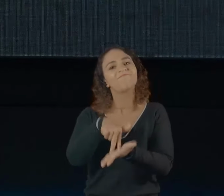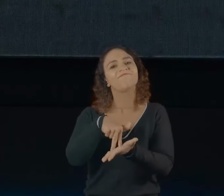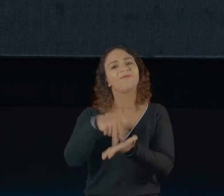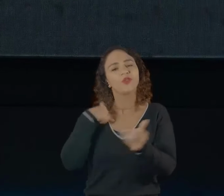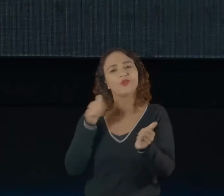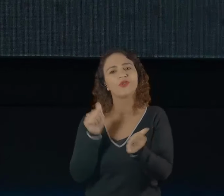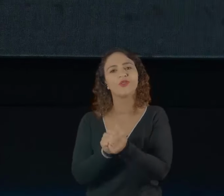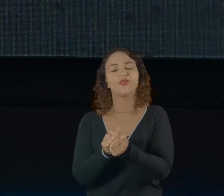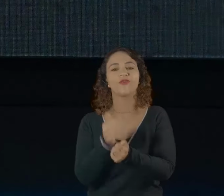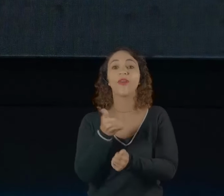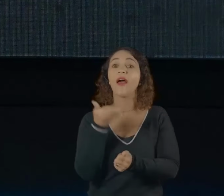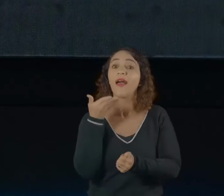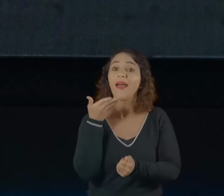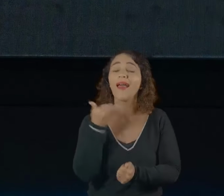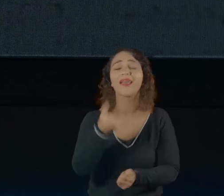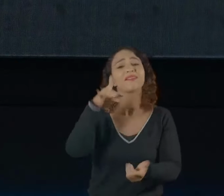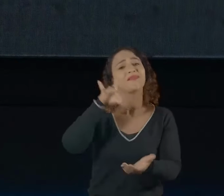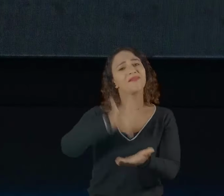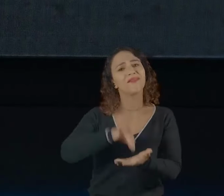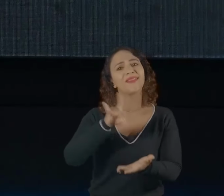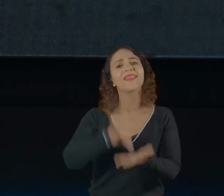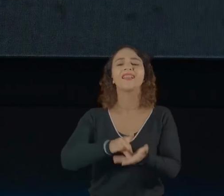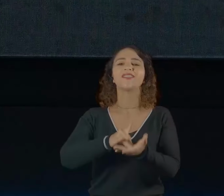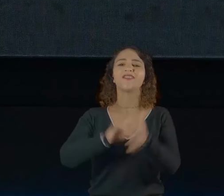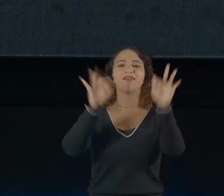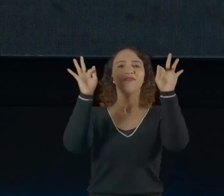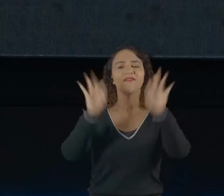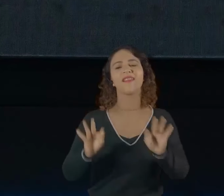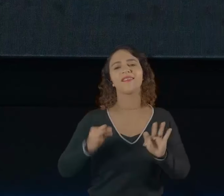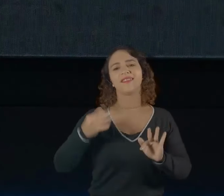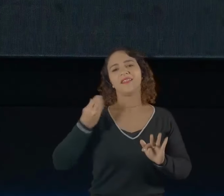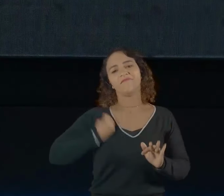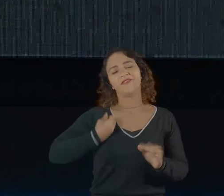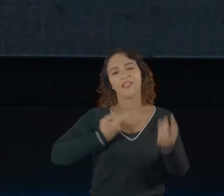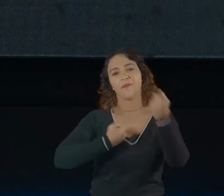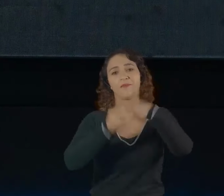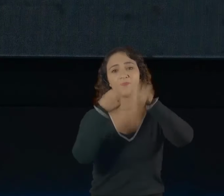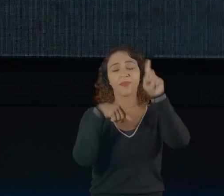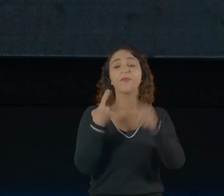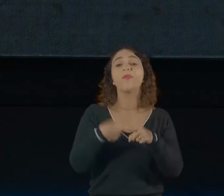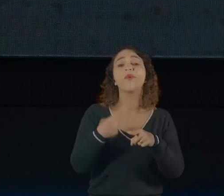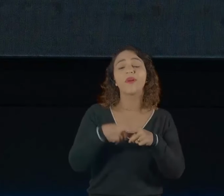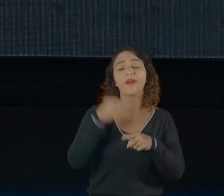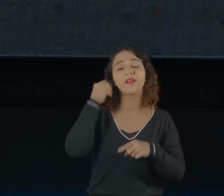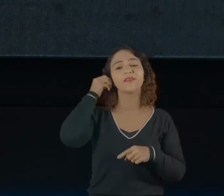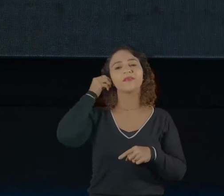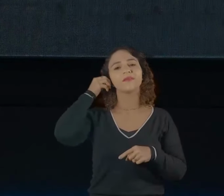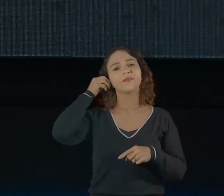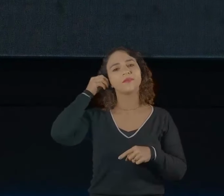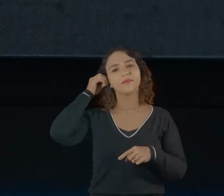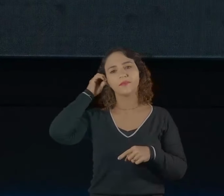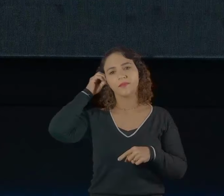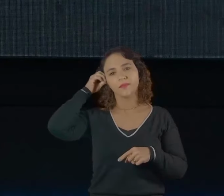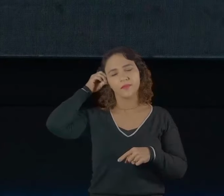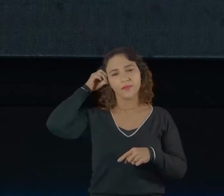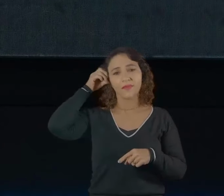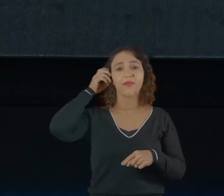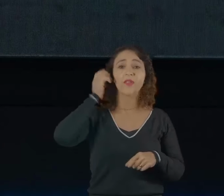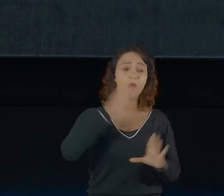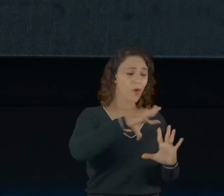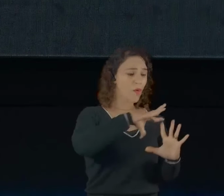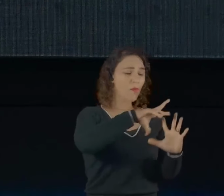contigo. Estes são verdadeiramente felizes e bem-sucedidos. Porque além de tudo, irmãos, a recompensa desse mundo